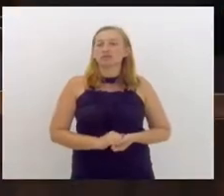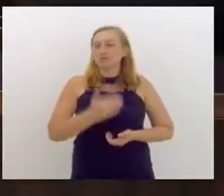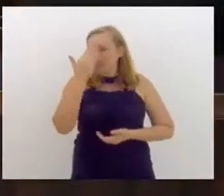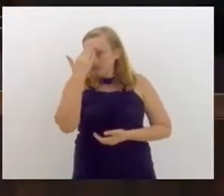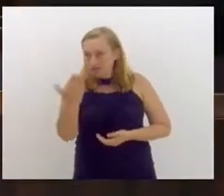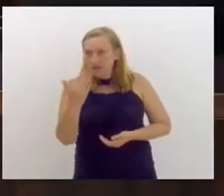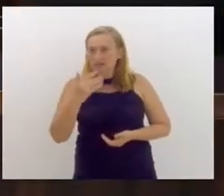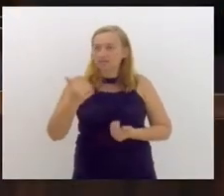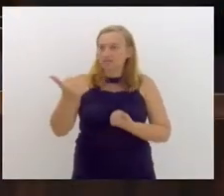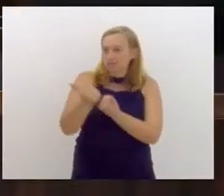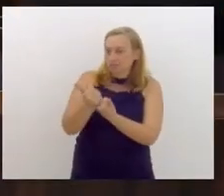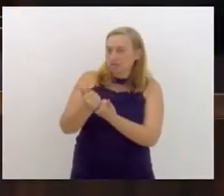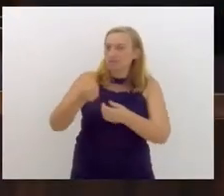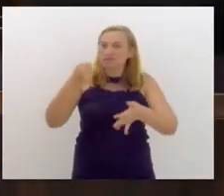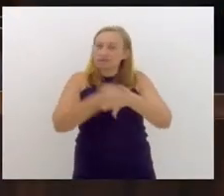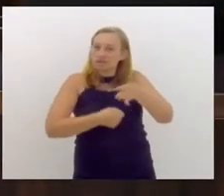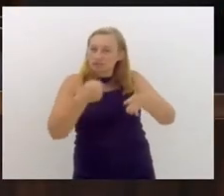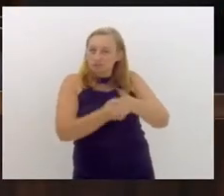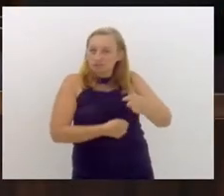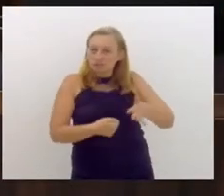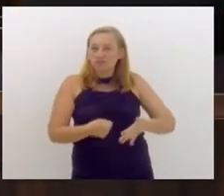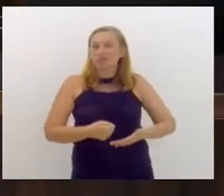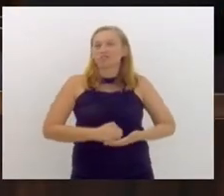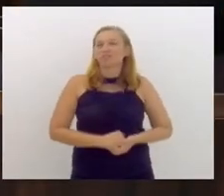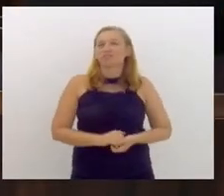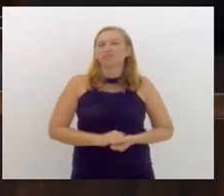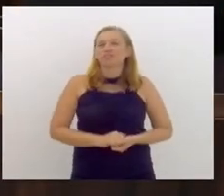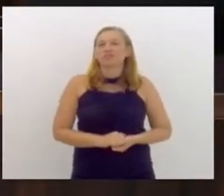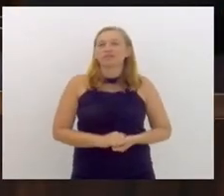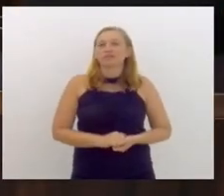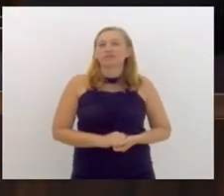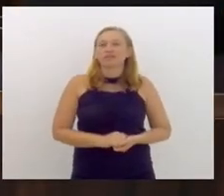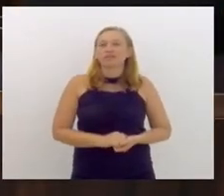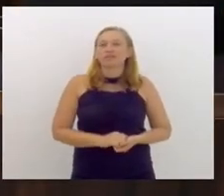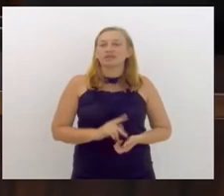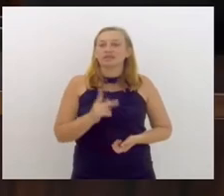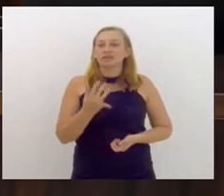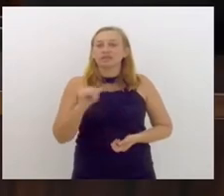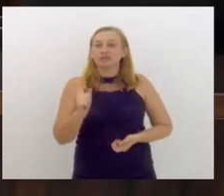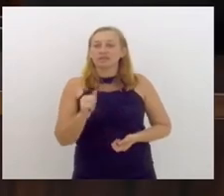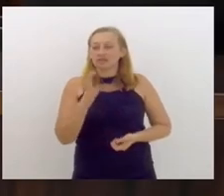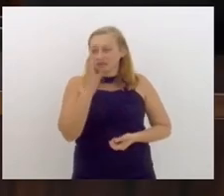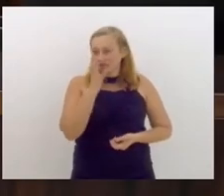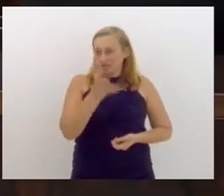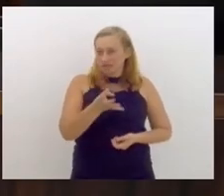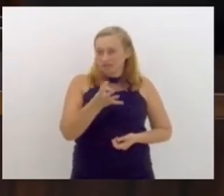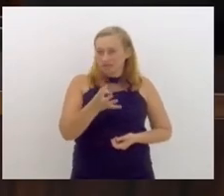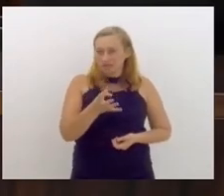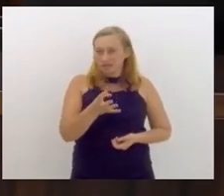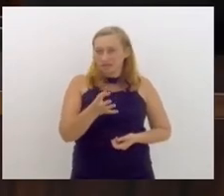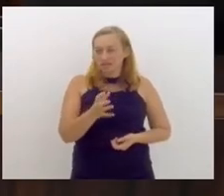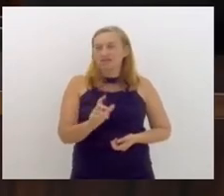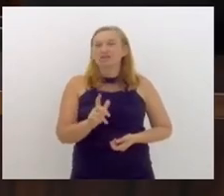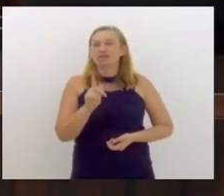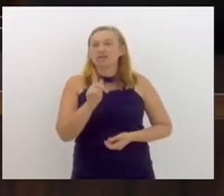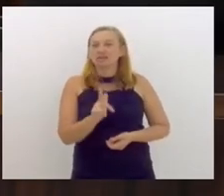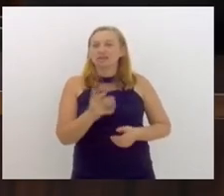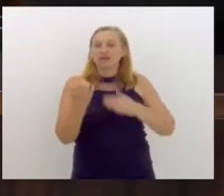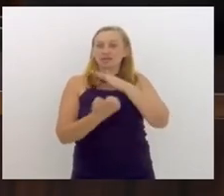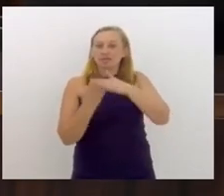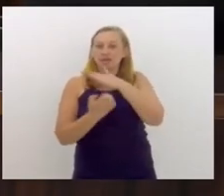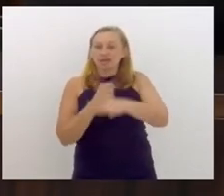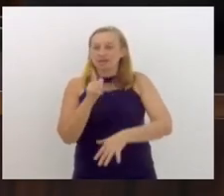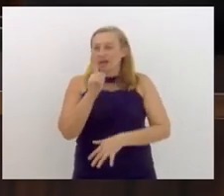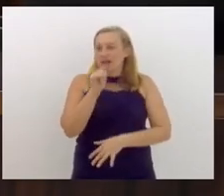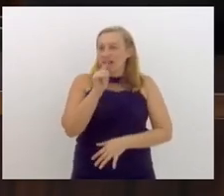Obrigada. Conte comigo nessa luta, porque a campeã de denúncias e queixas é a Águas do Rio,